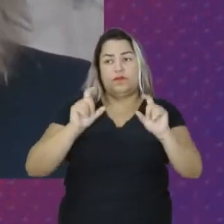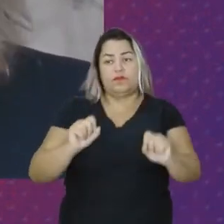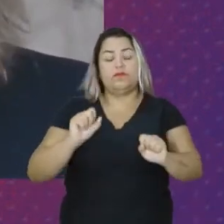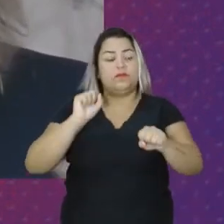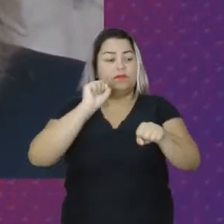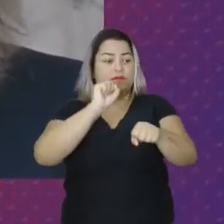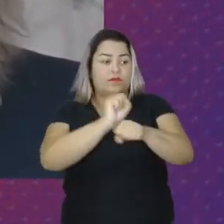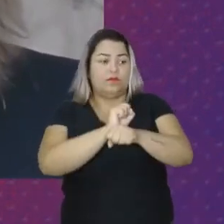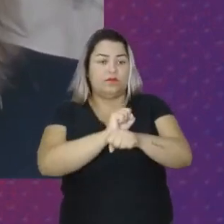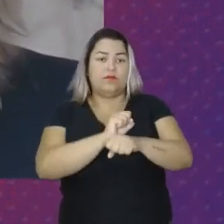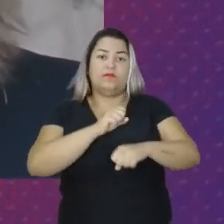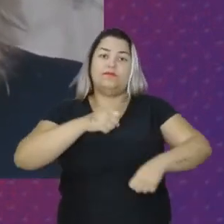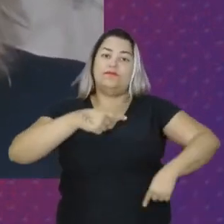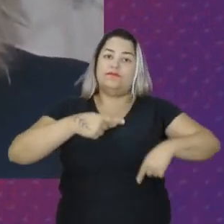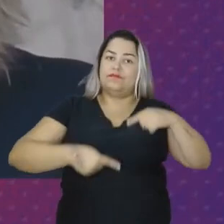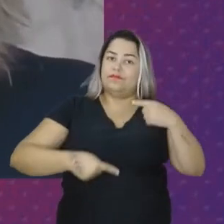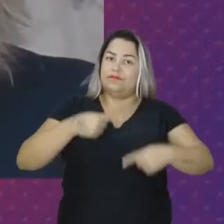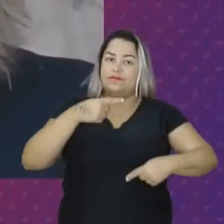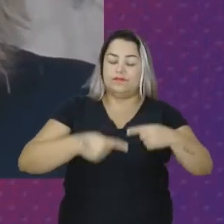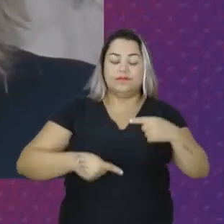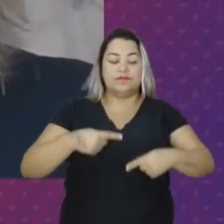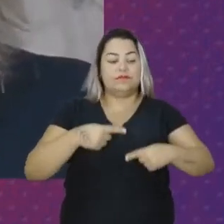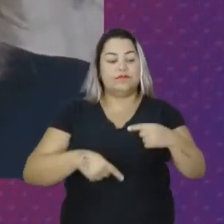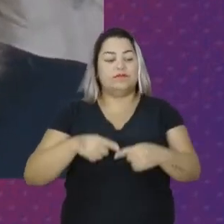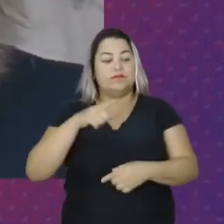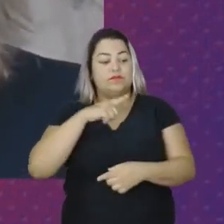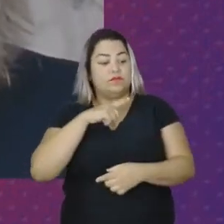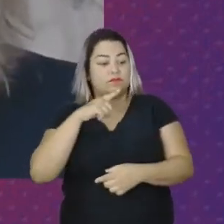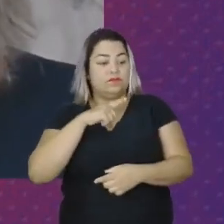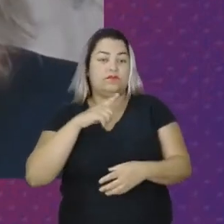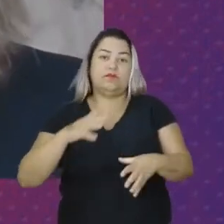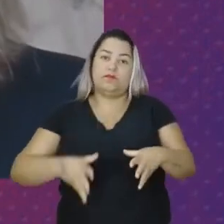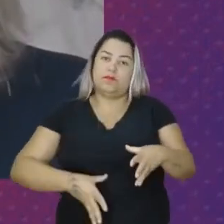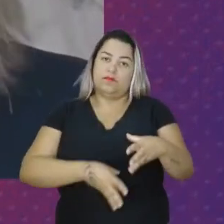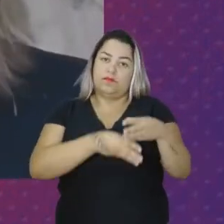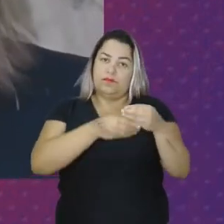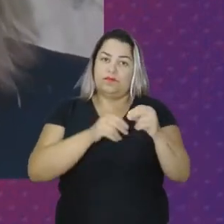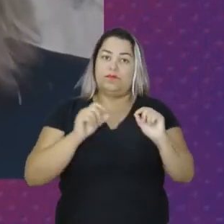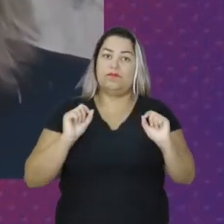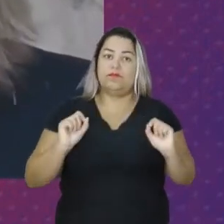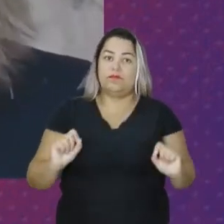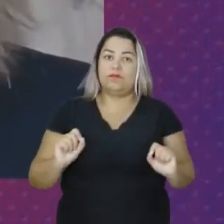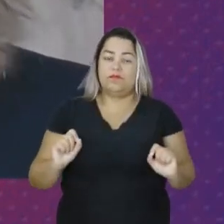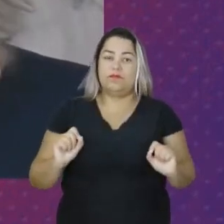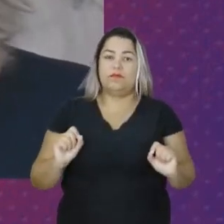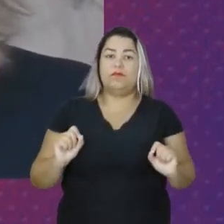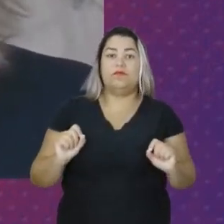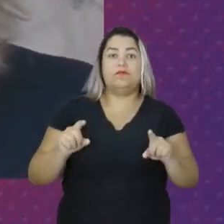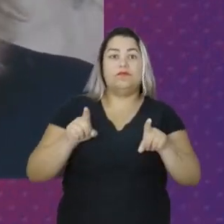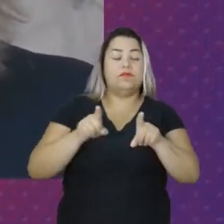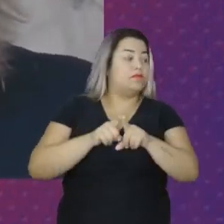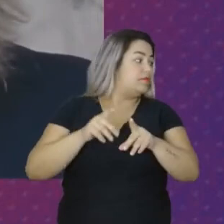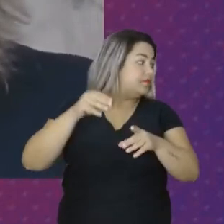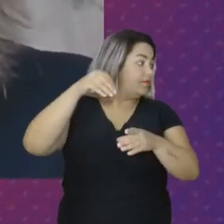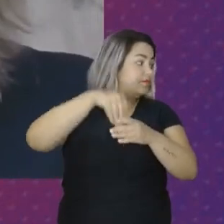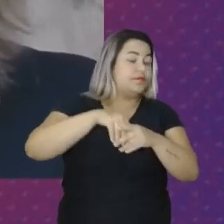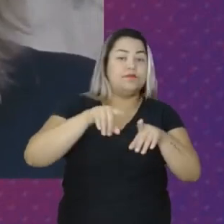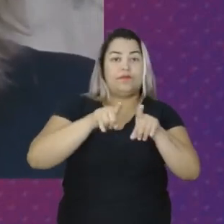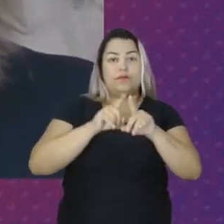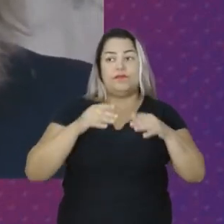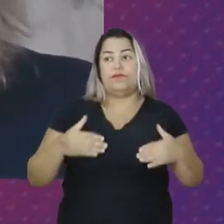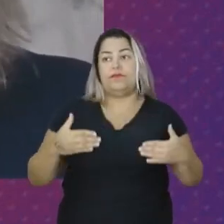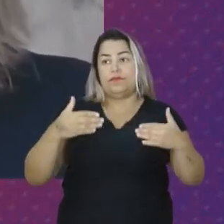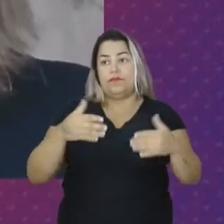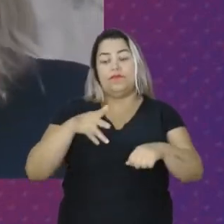interrompeu as políticas que vinham sendo implementadas e colocou à frente do